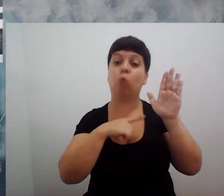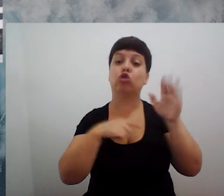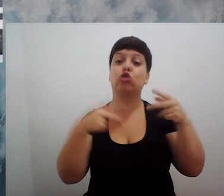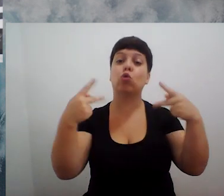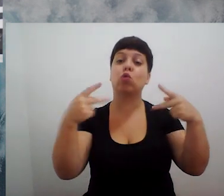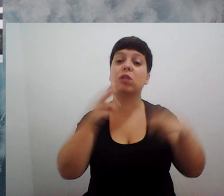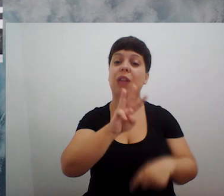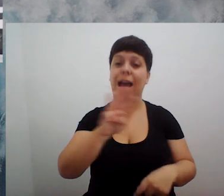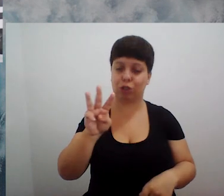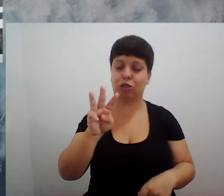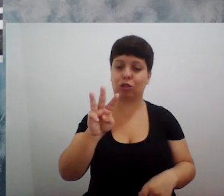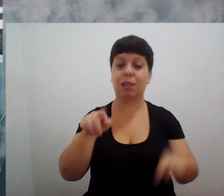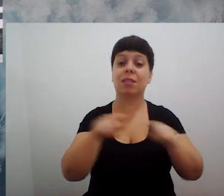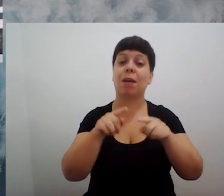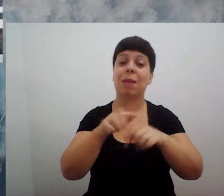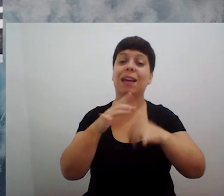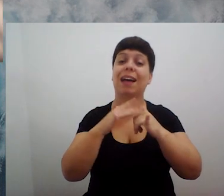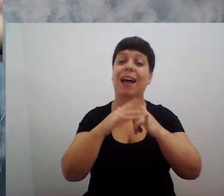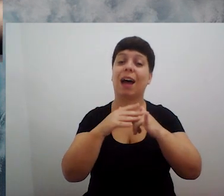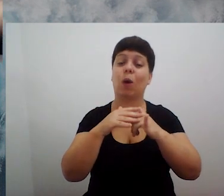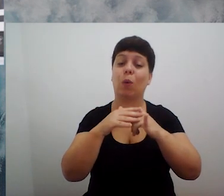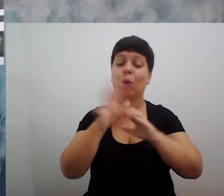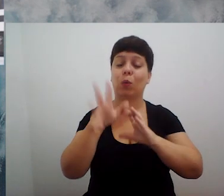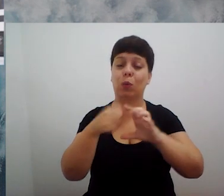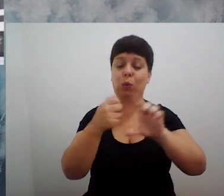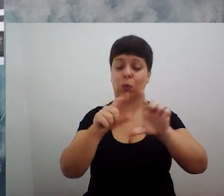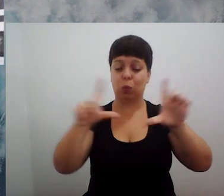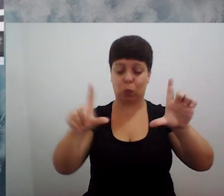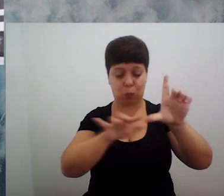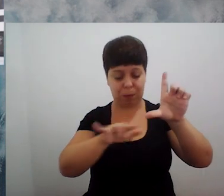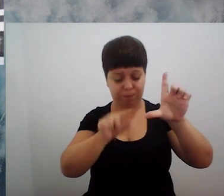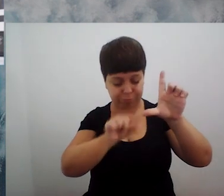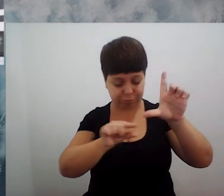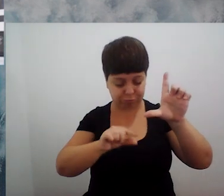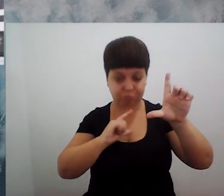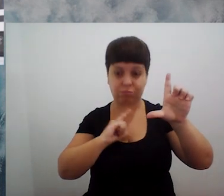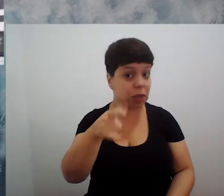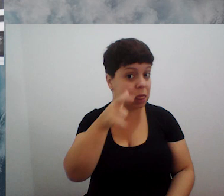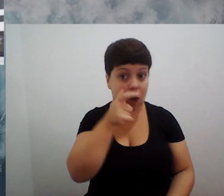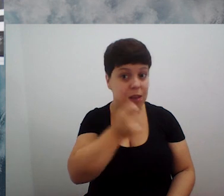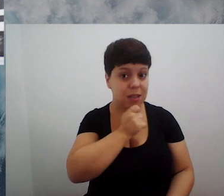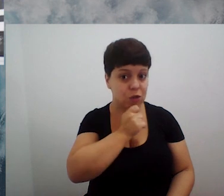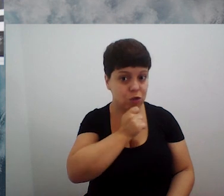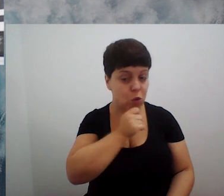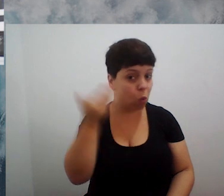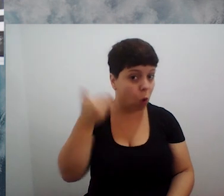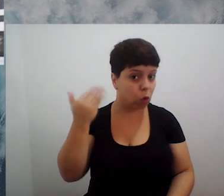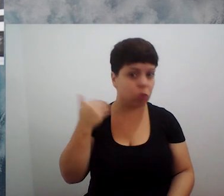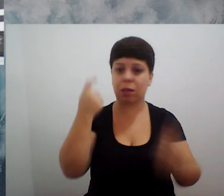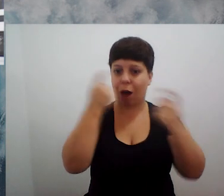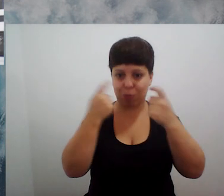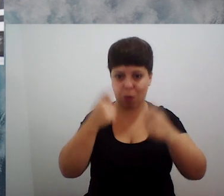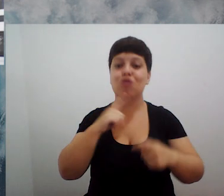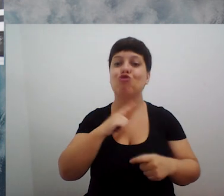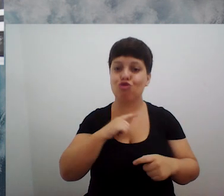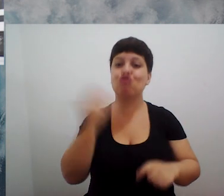marinaweek.com.br e no nosso canal do YouTube, está aqui na descrição do vídeo. E se você não assistiu os outros episódios, não se preocupe, eles já estão disponíveis